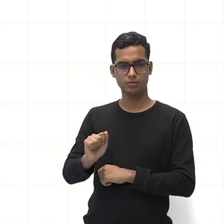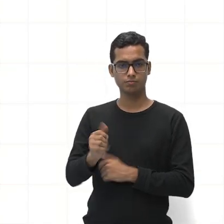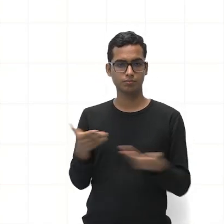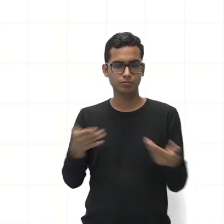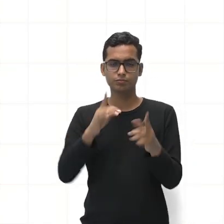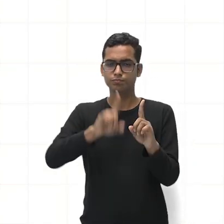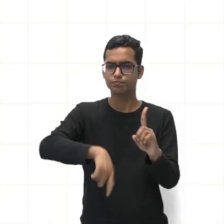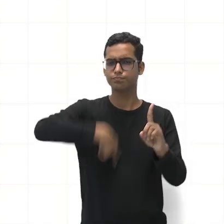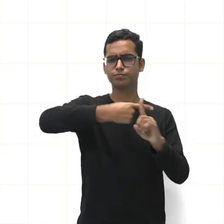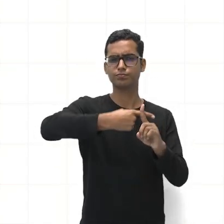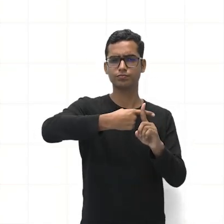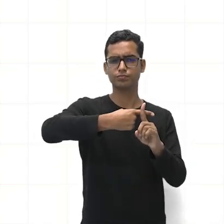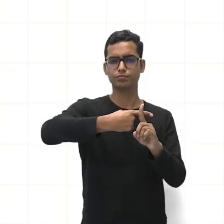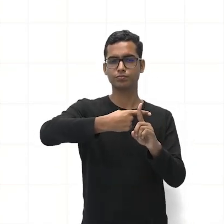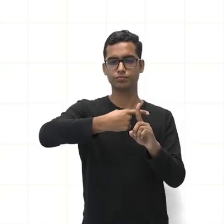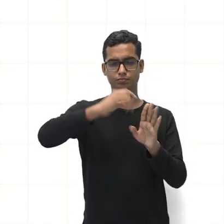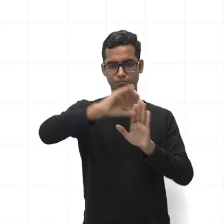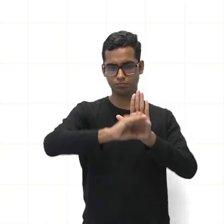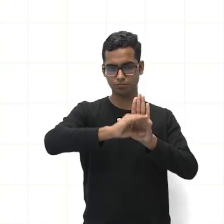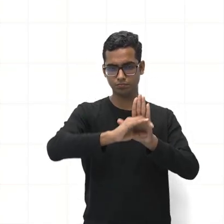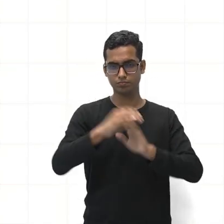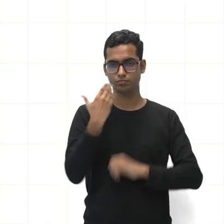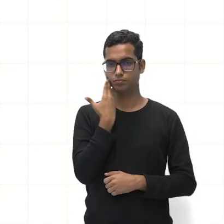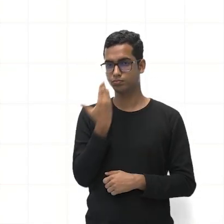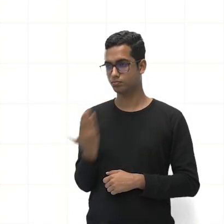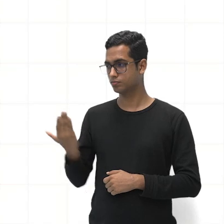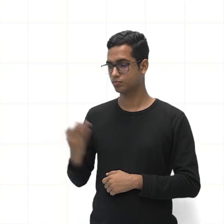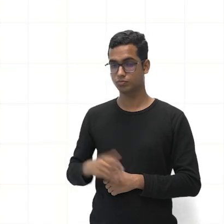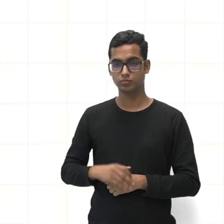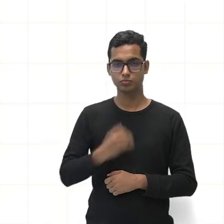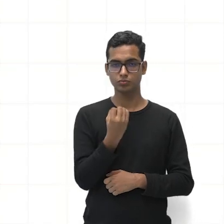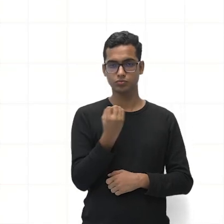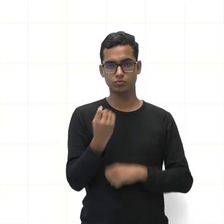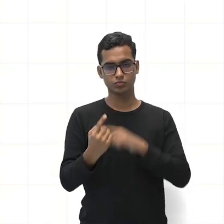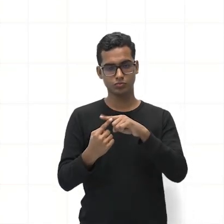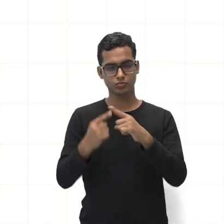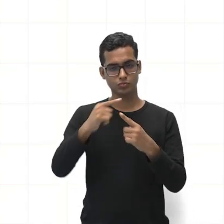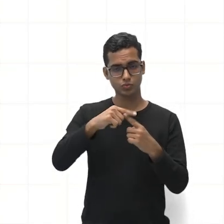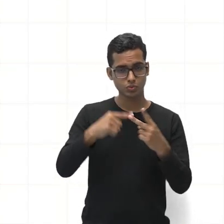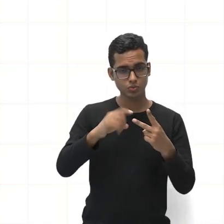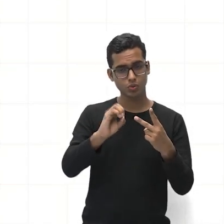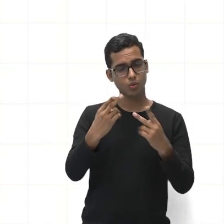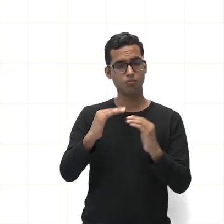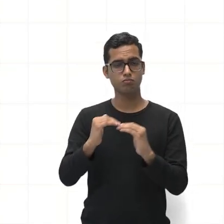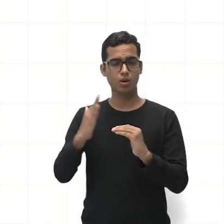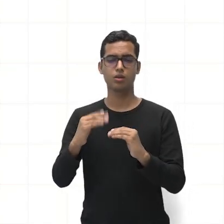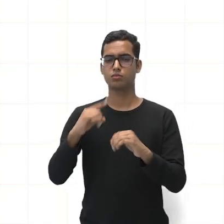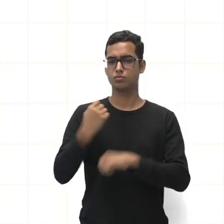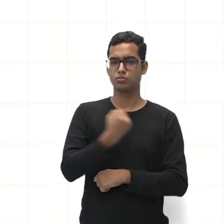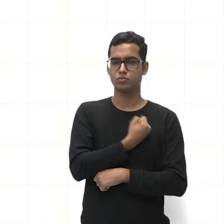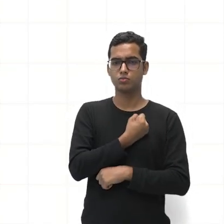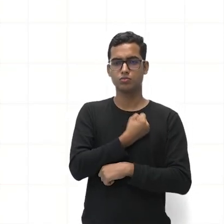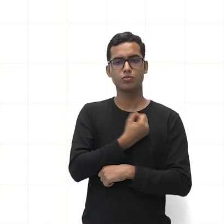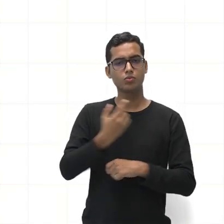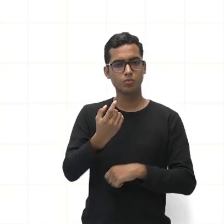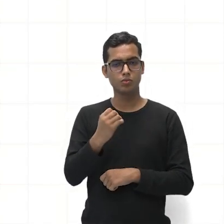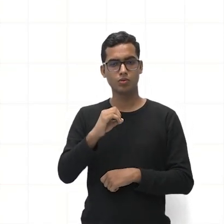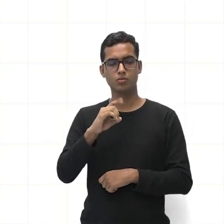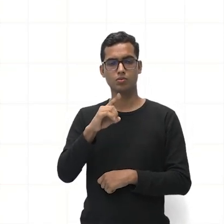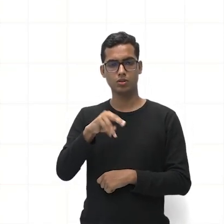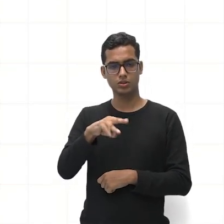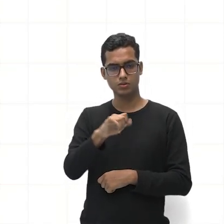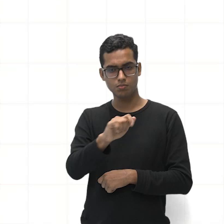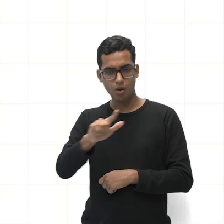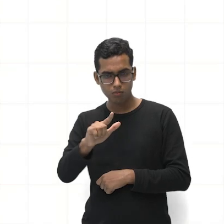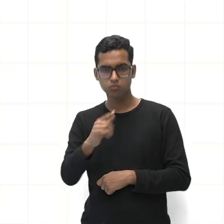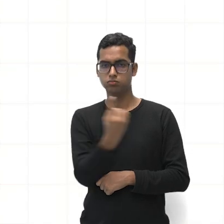Adição. Para adicionarmos dois ou mais números decimais, é preciso colocar vírgula embaixo